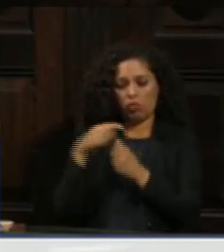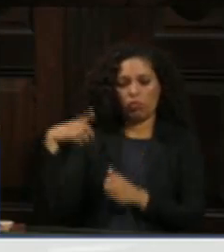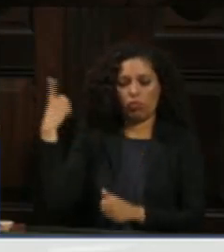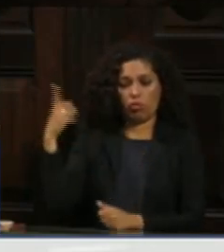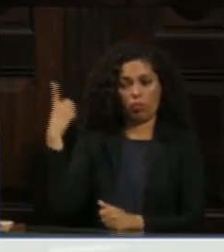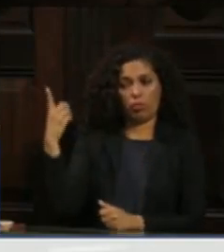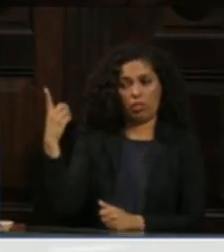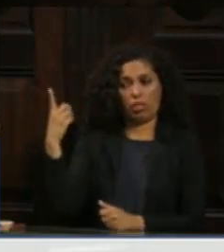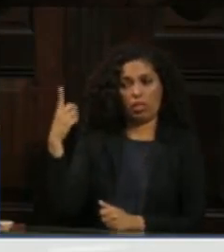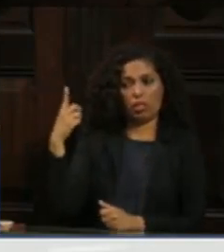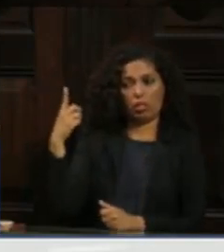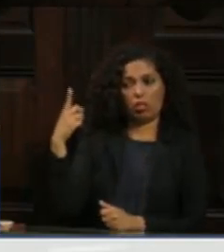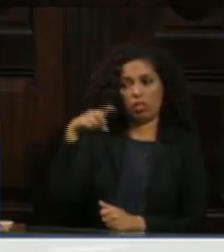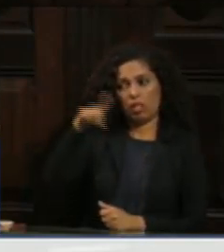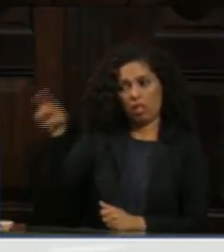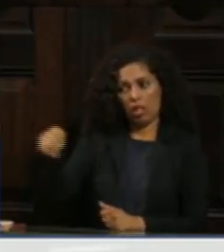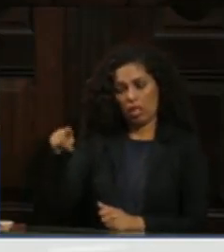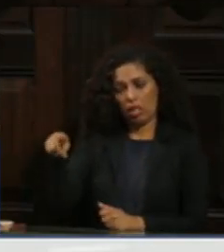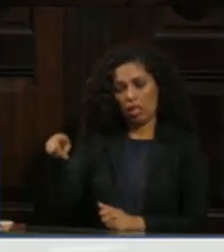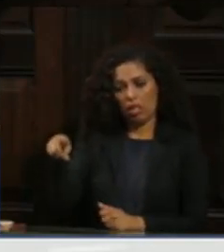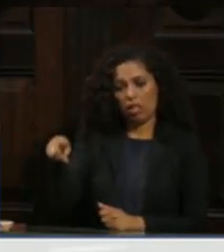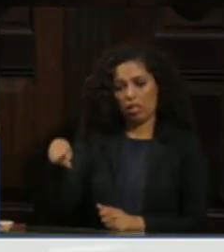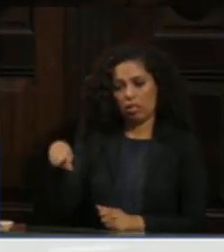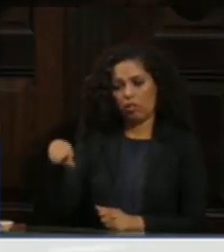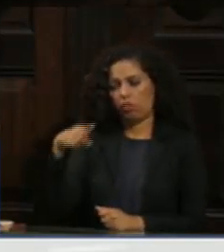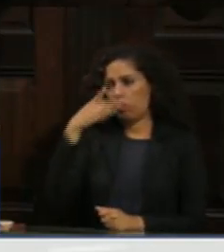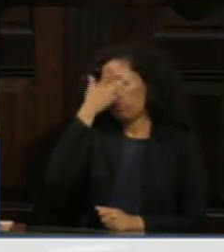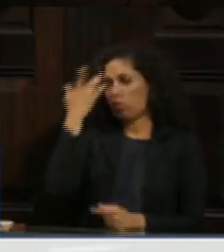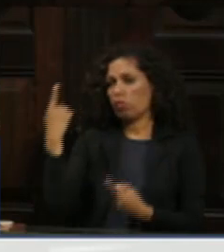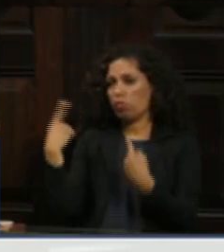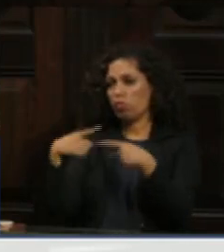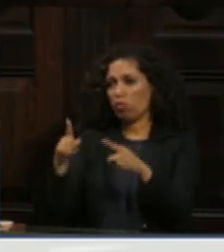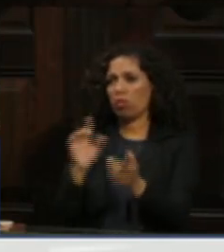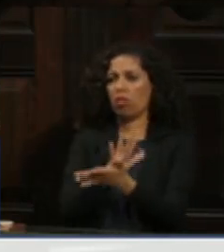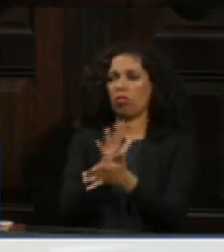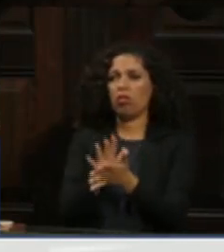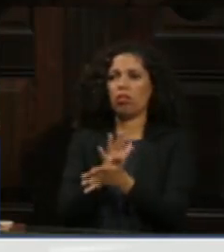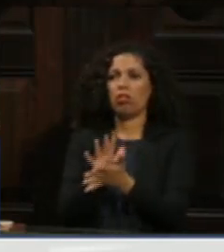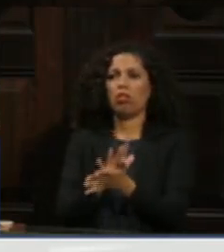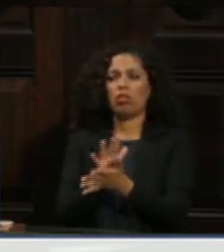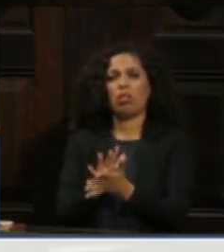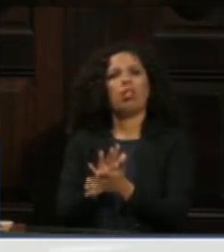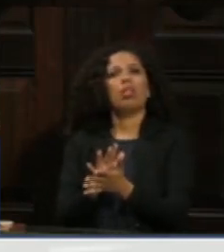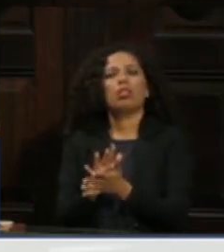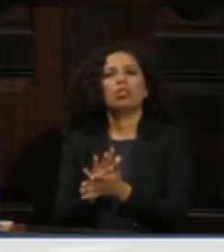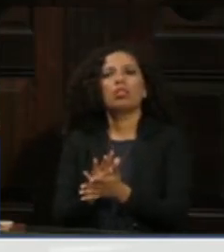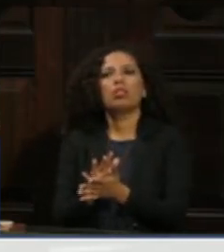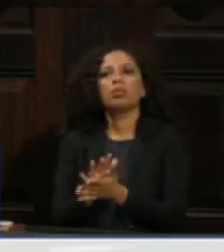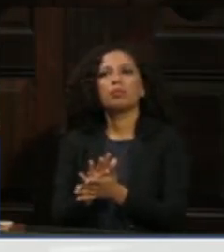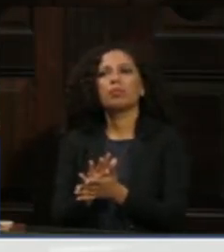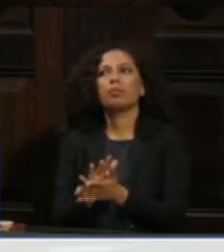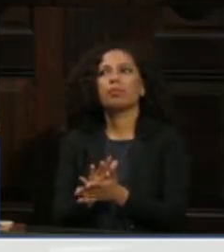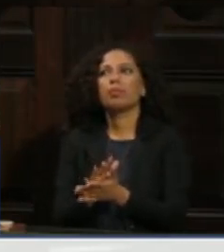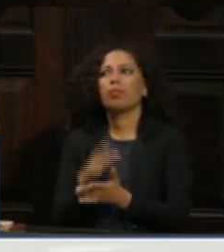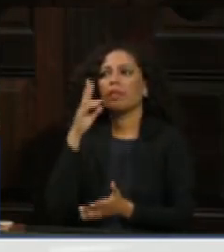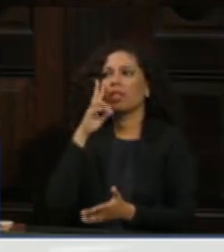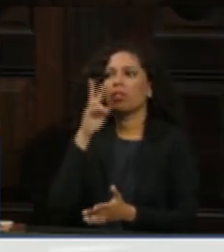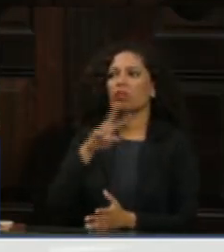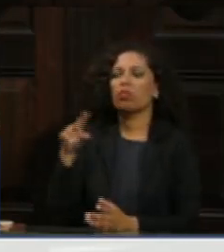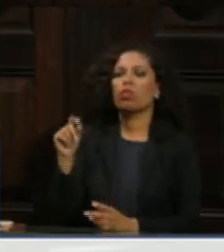deveria haver uma apuração em relação a quem vazou. E eu percebo, e aí trato do meu